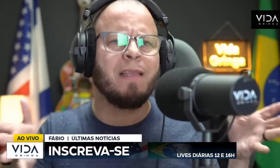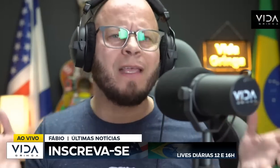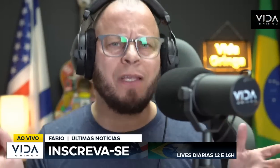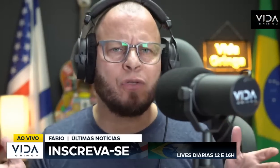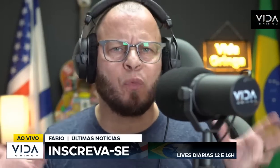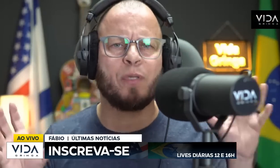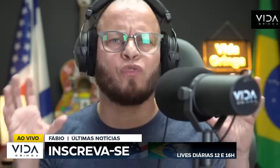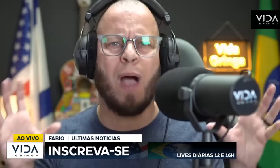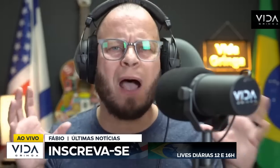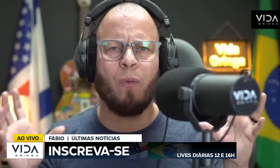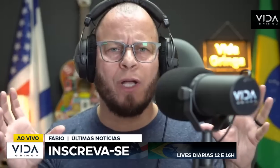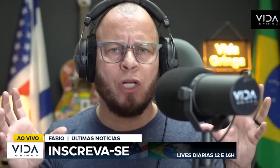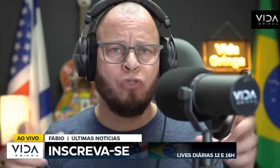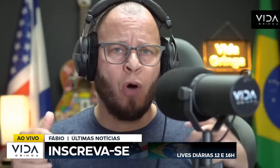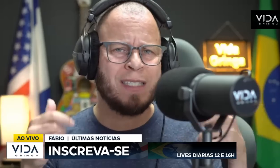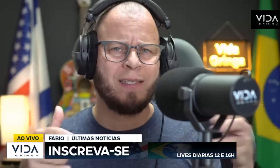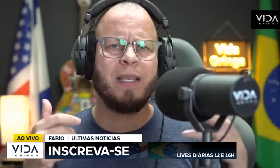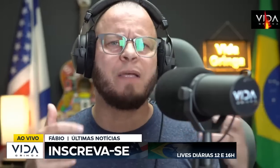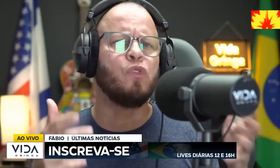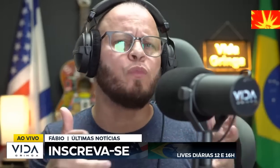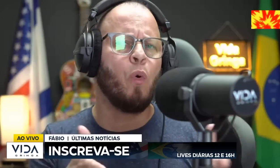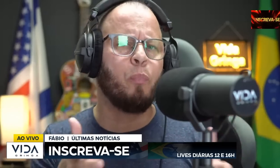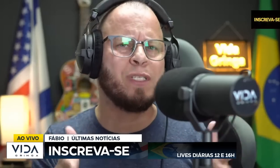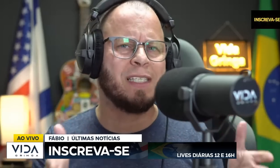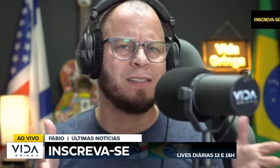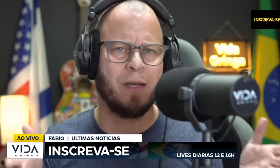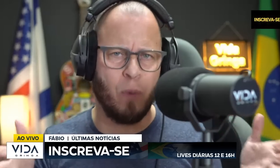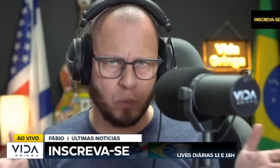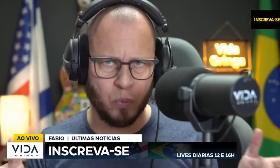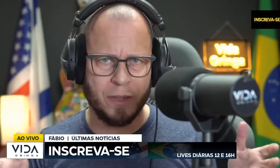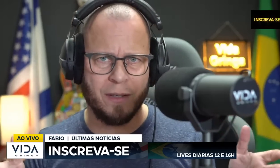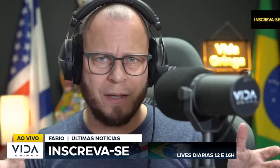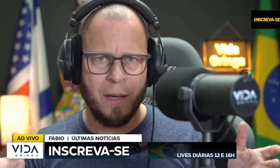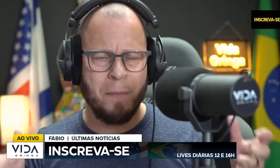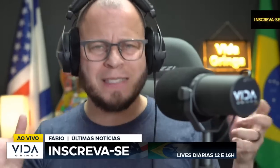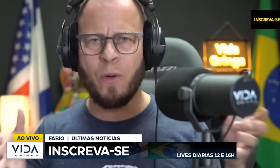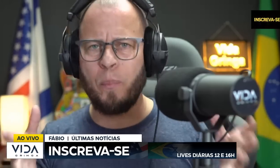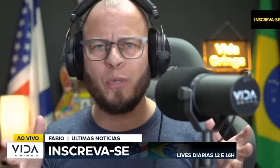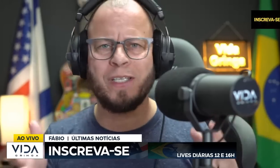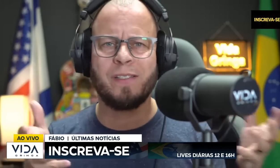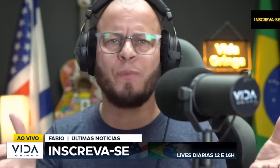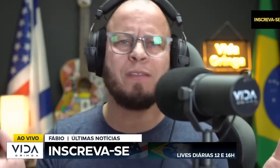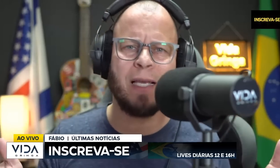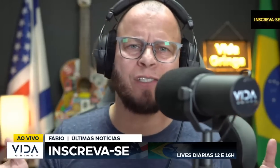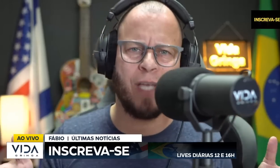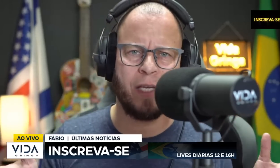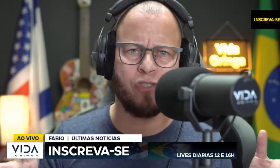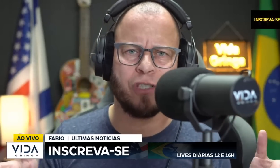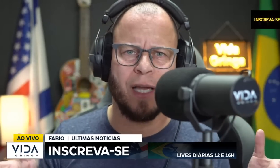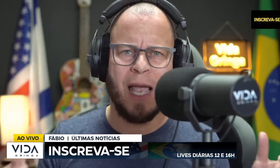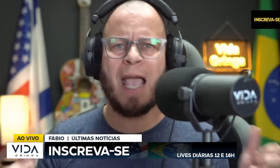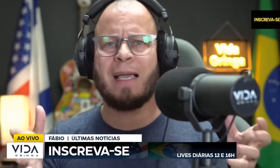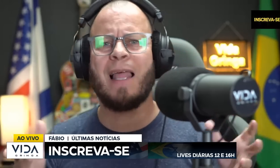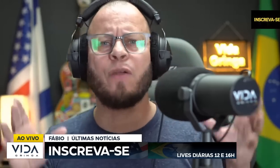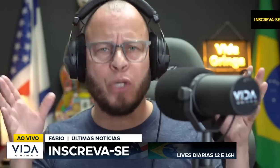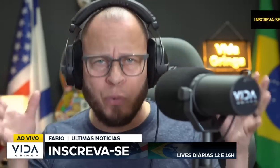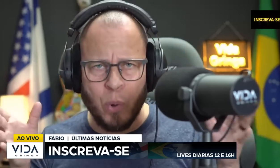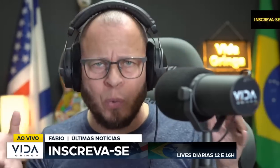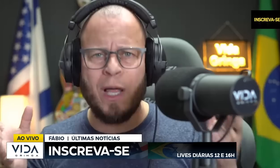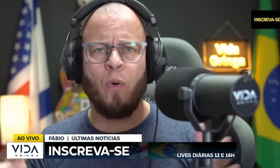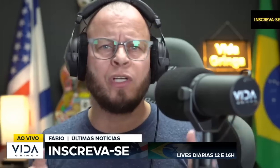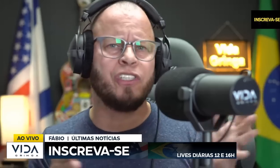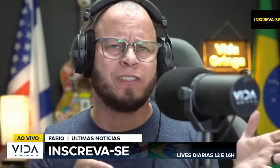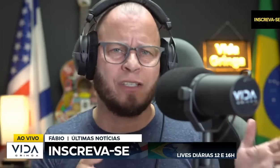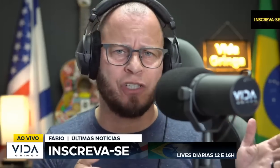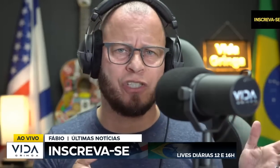têm que entender isso pessoal nós seremos uma oposição ao Lula mas a oposição inteligente é claro que